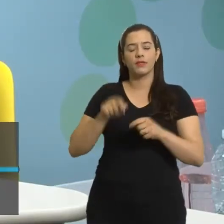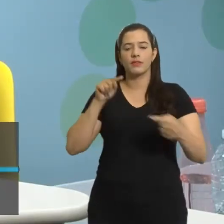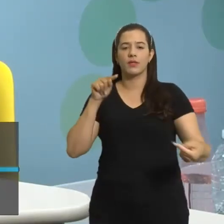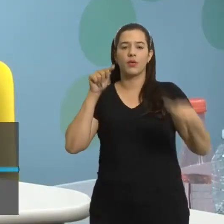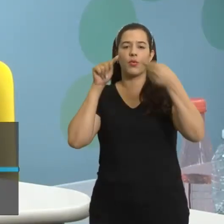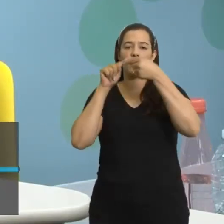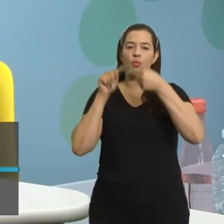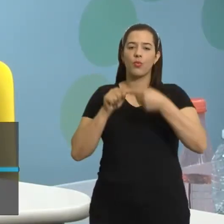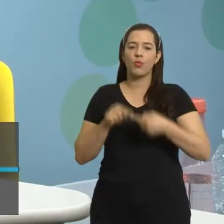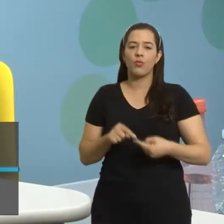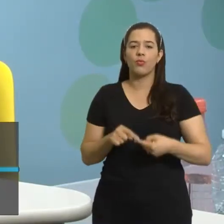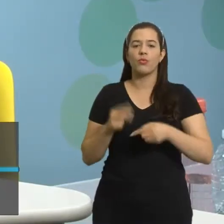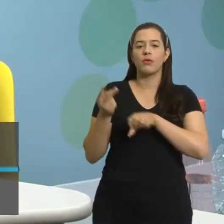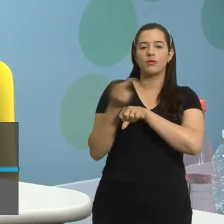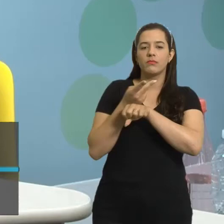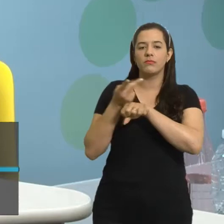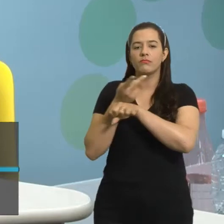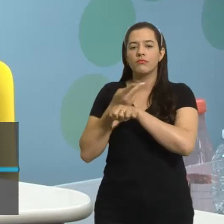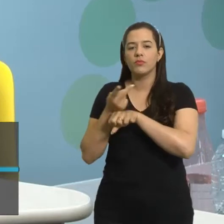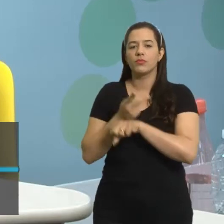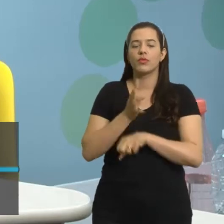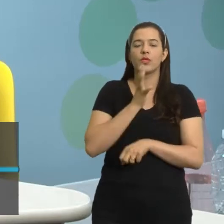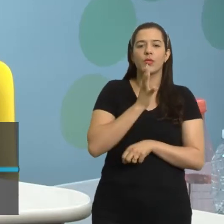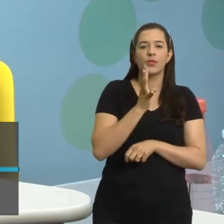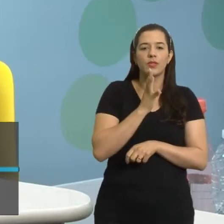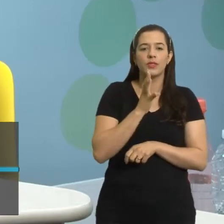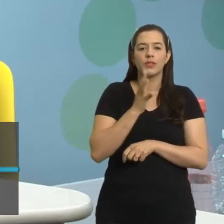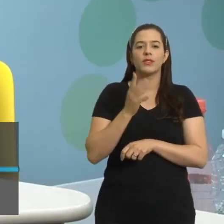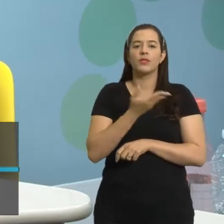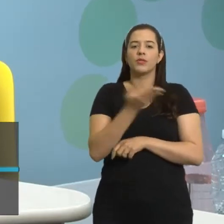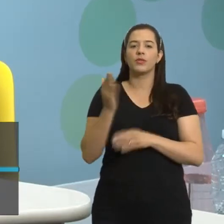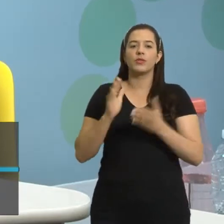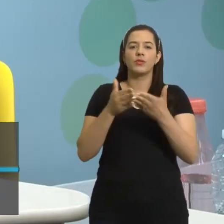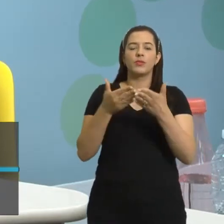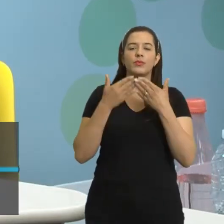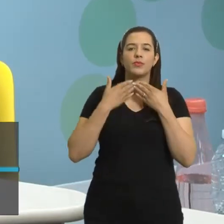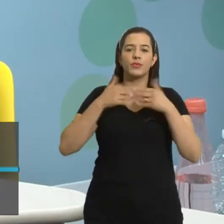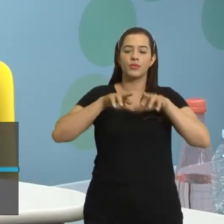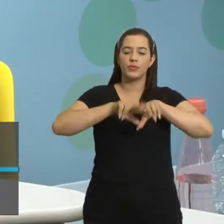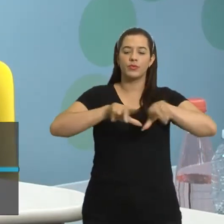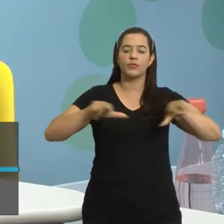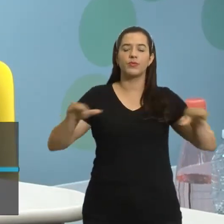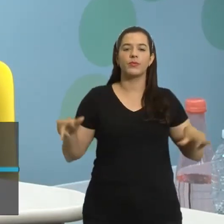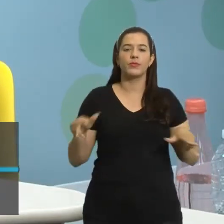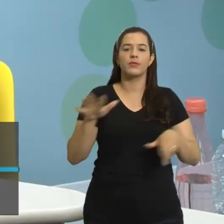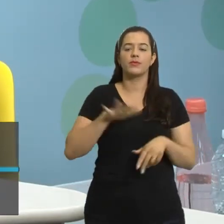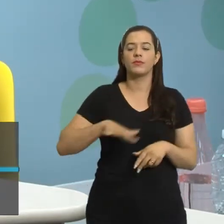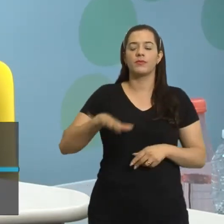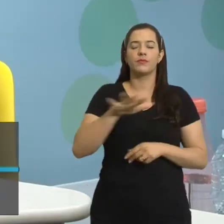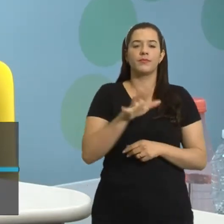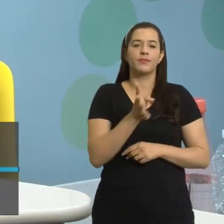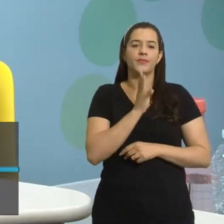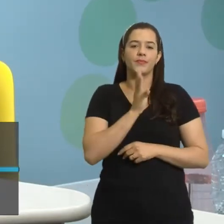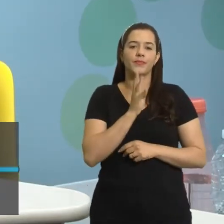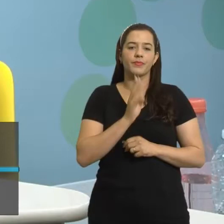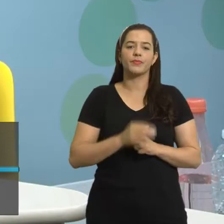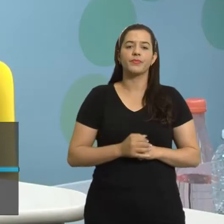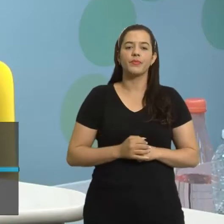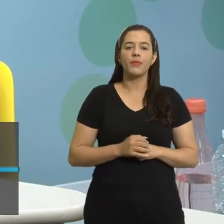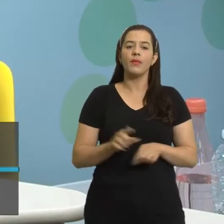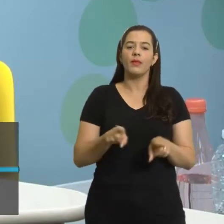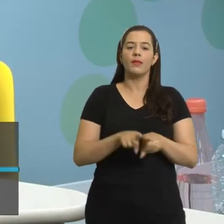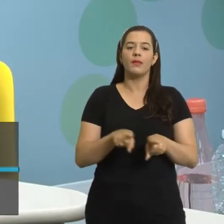relação, a buscar o conhecimento científico, a gente integra diferentes áreas do conhecimento e articula,